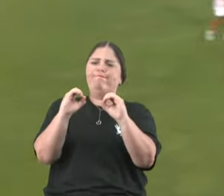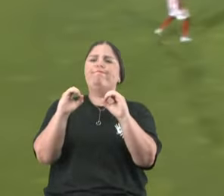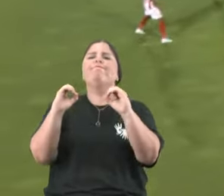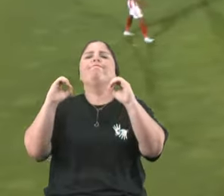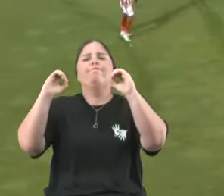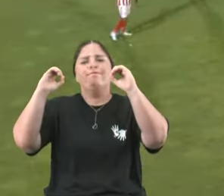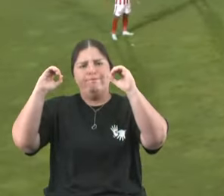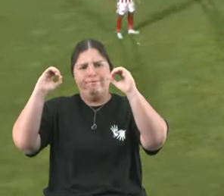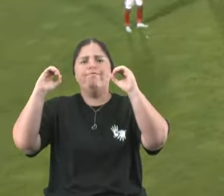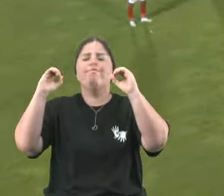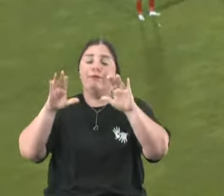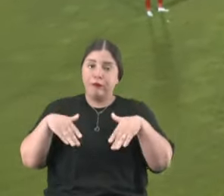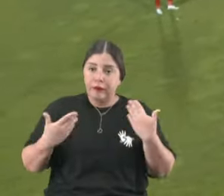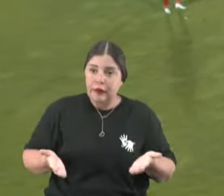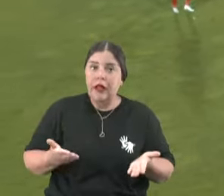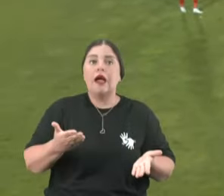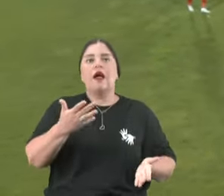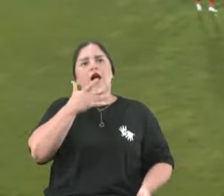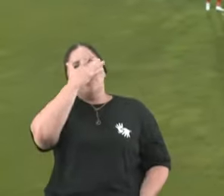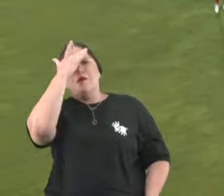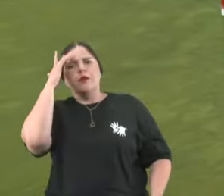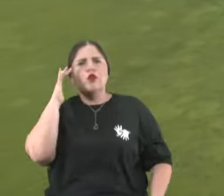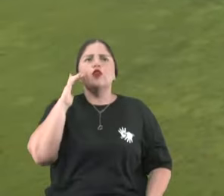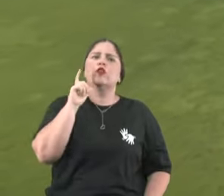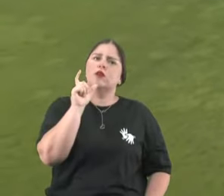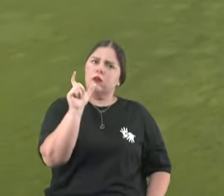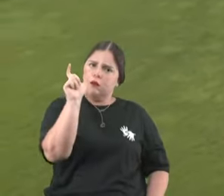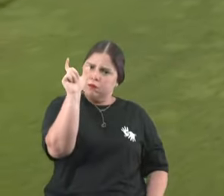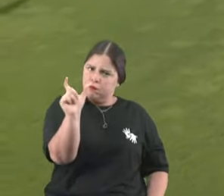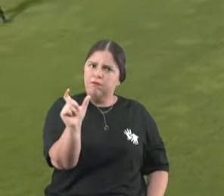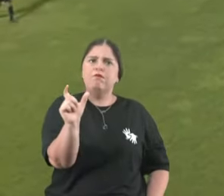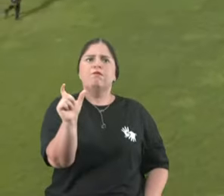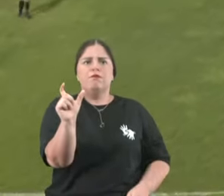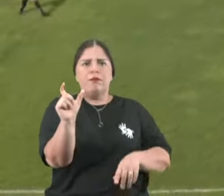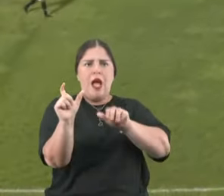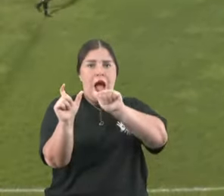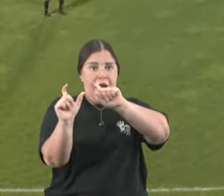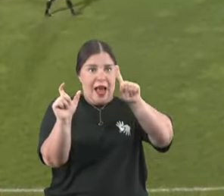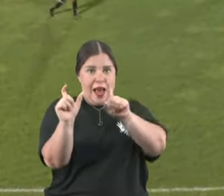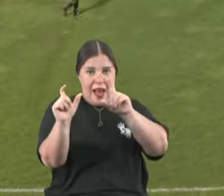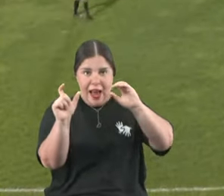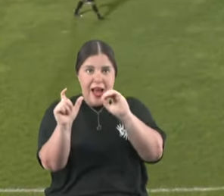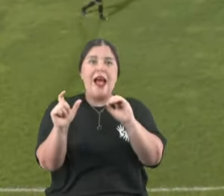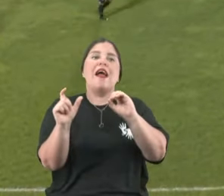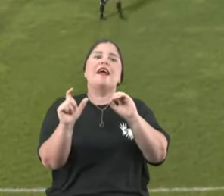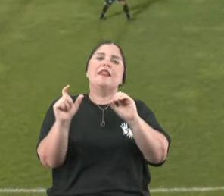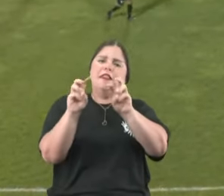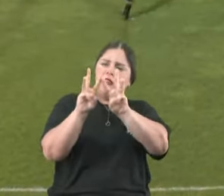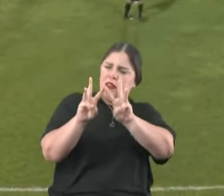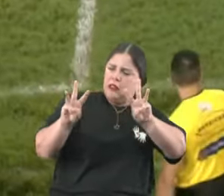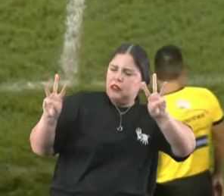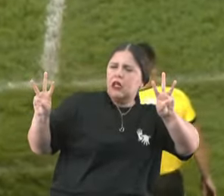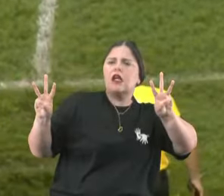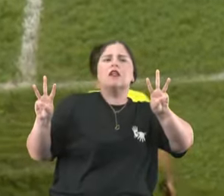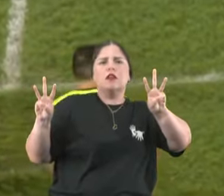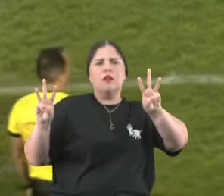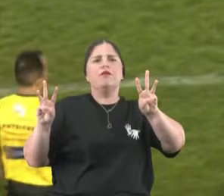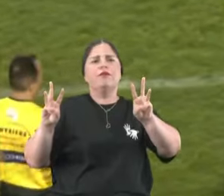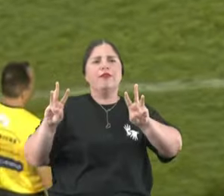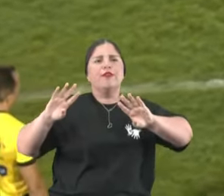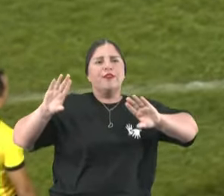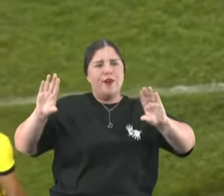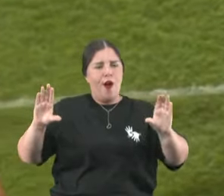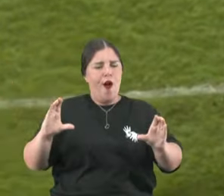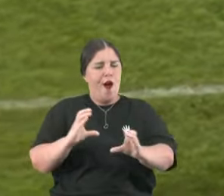Com o cartão Azul é benefício de montão. Acesse o site azubenefícios.com.br e descubra o que é ser completão com o melhor cartão